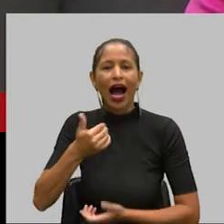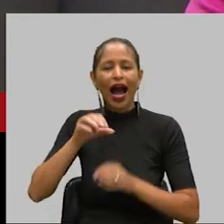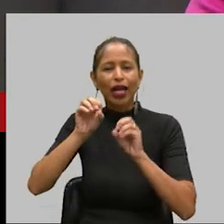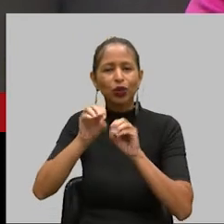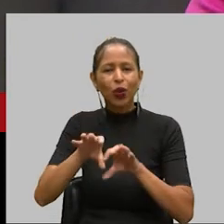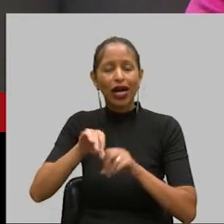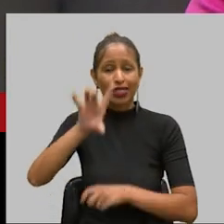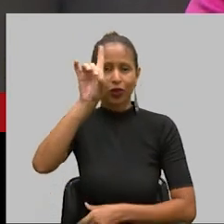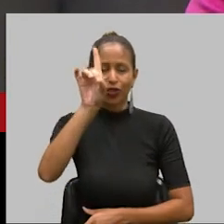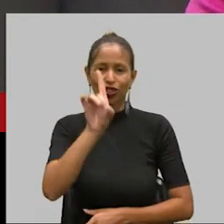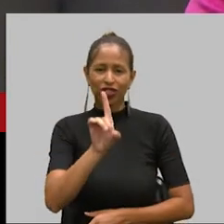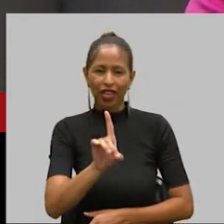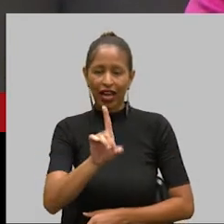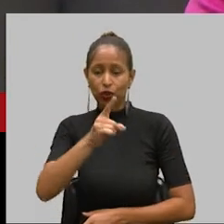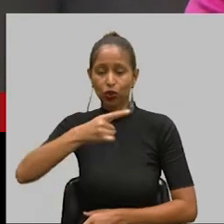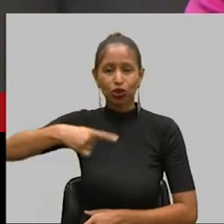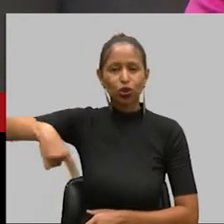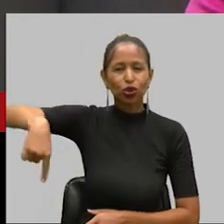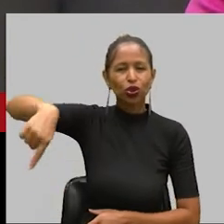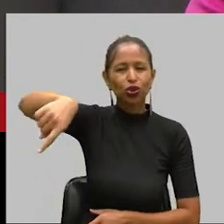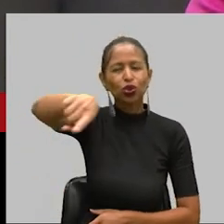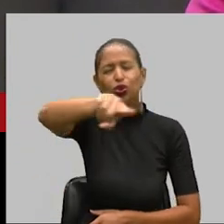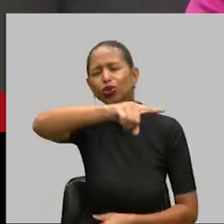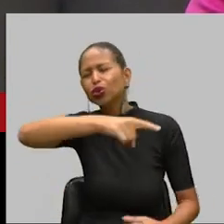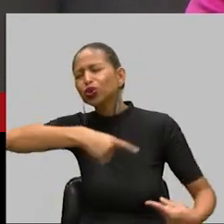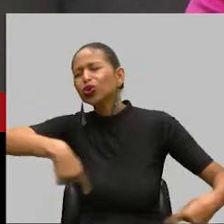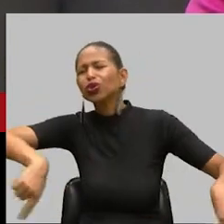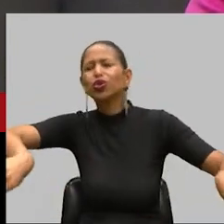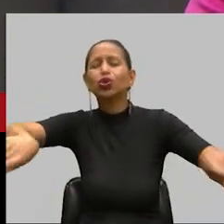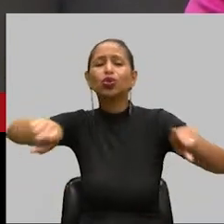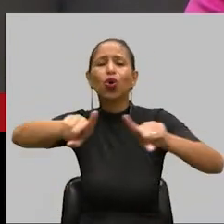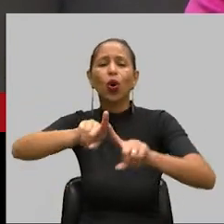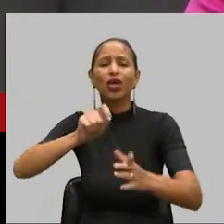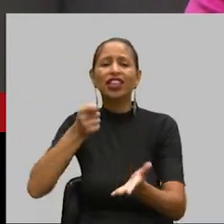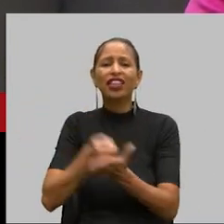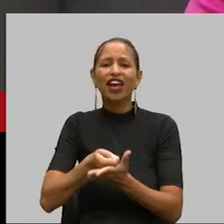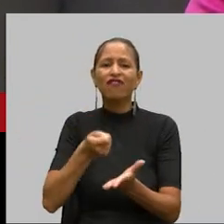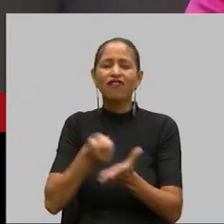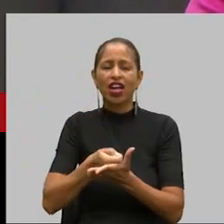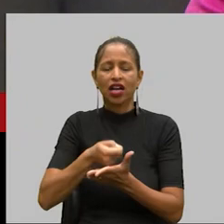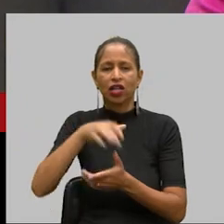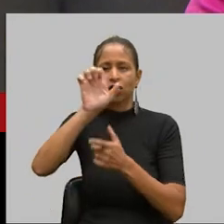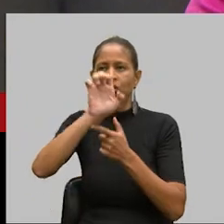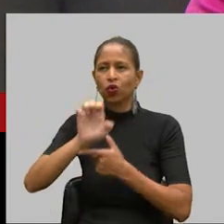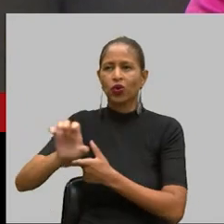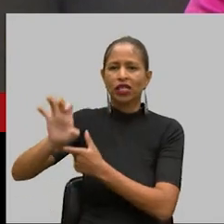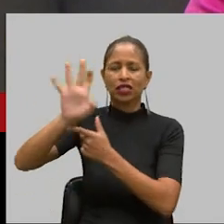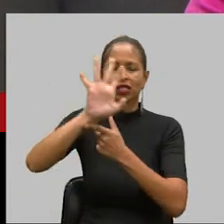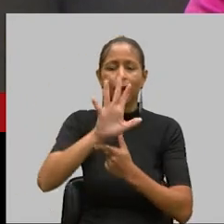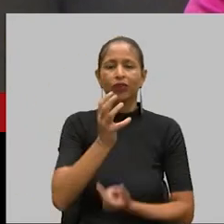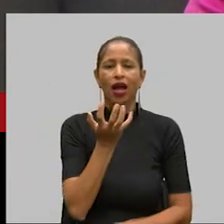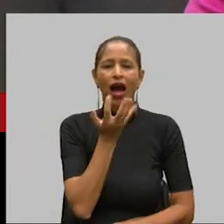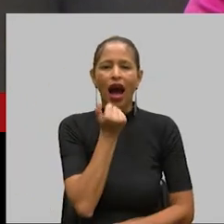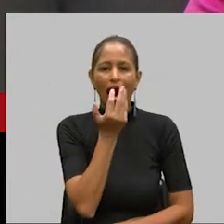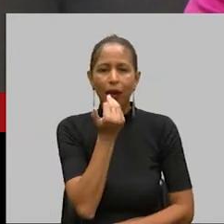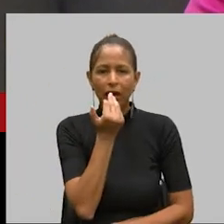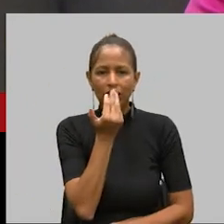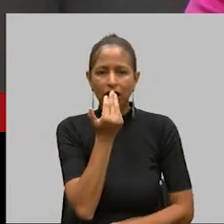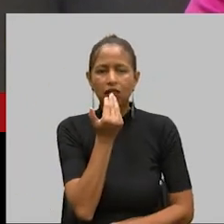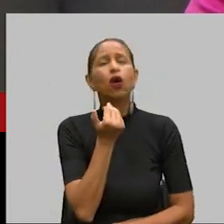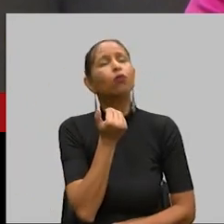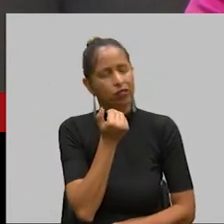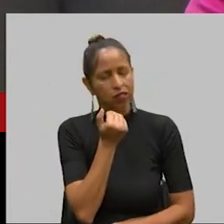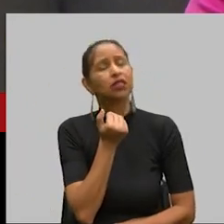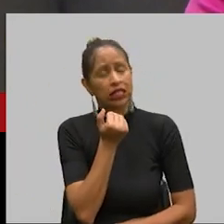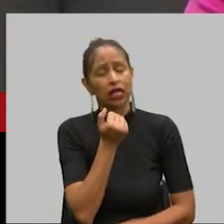direito de todos e de todas e dever do Estado então alimentação também é uma